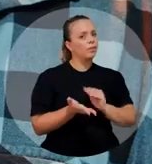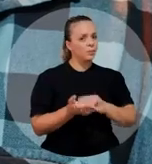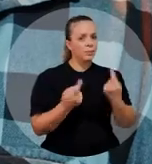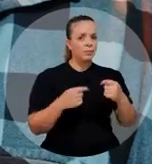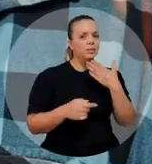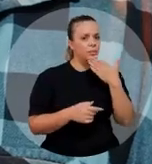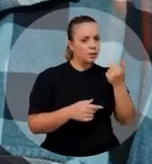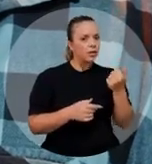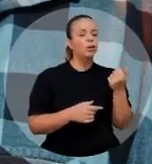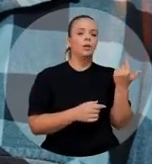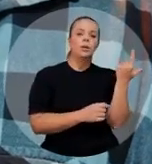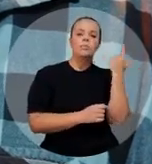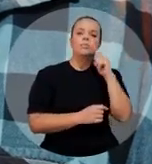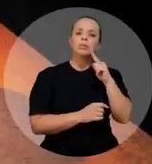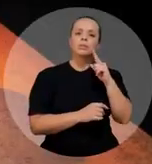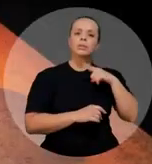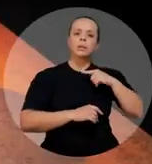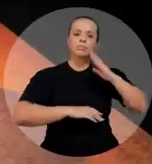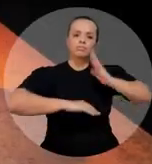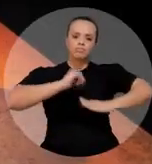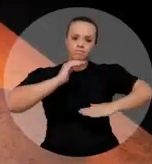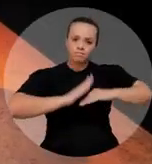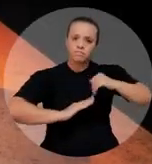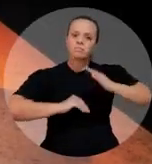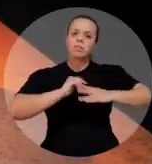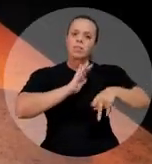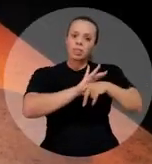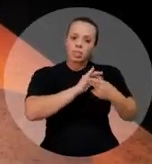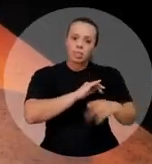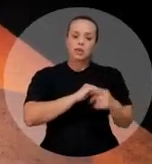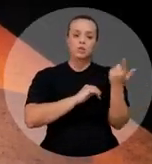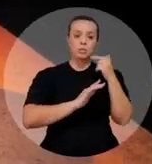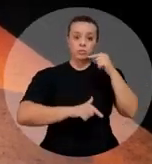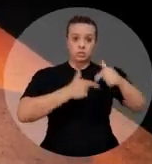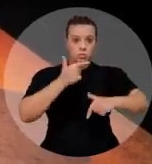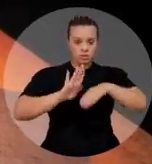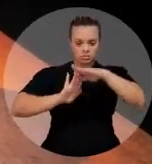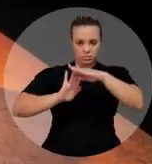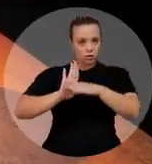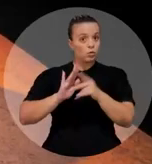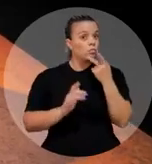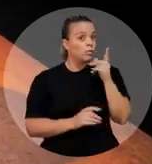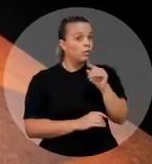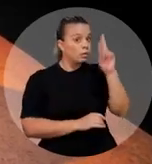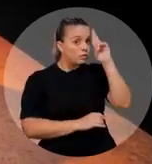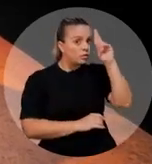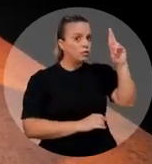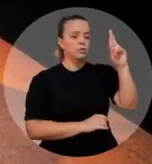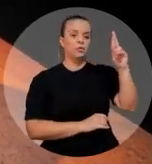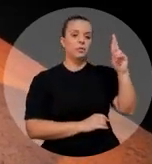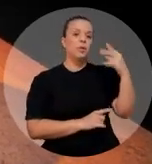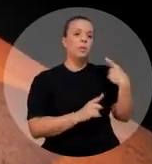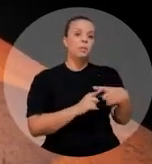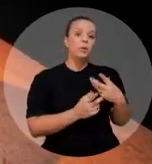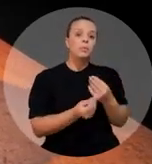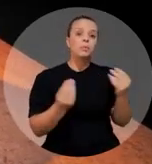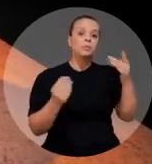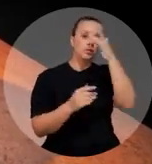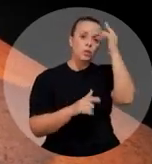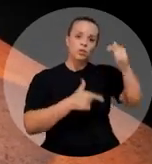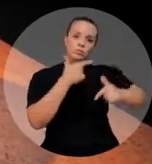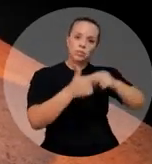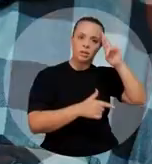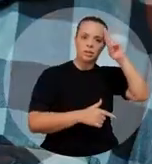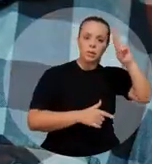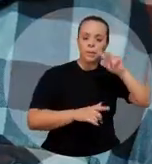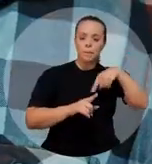falta muito para, de fato, terem profissionais capacitados para ser roteiristas e não diretores. Porque muitos gostam de